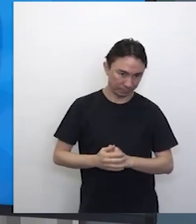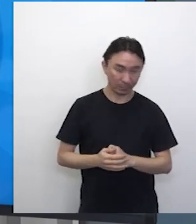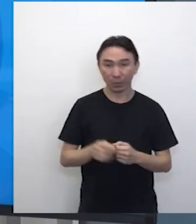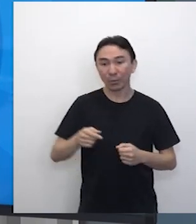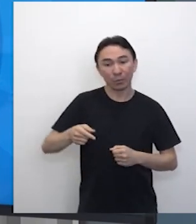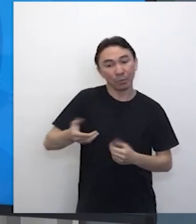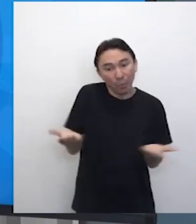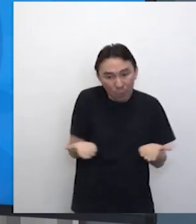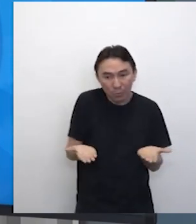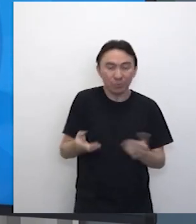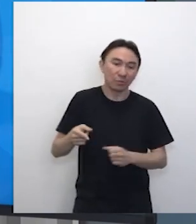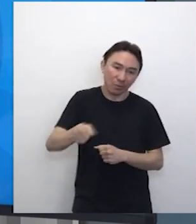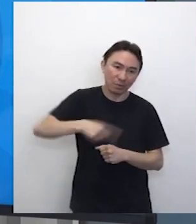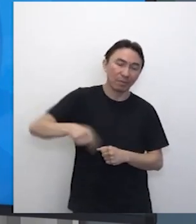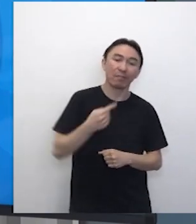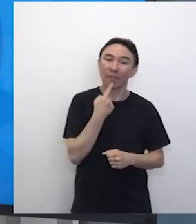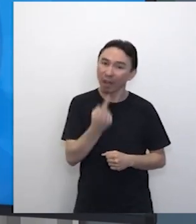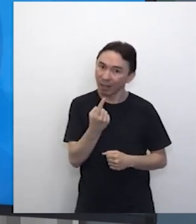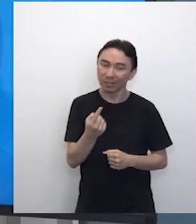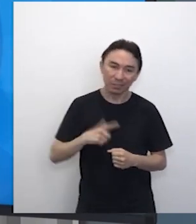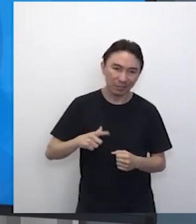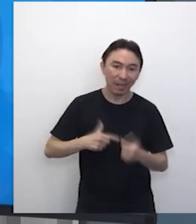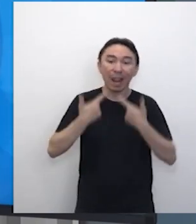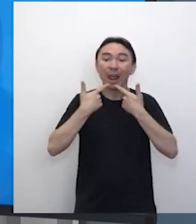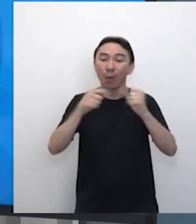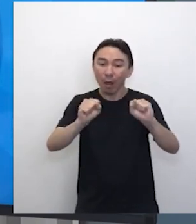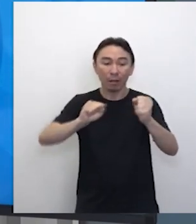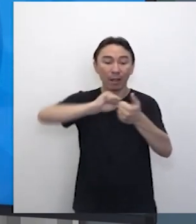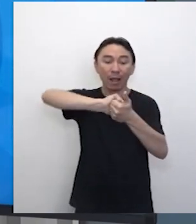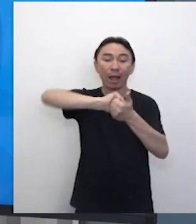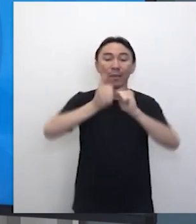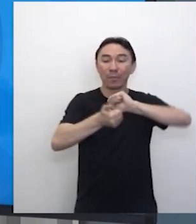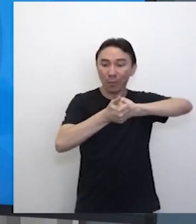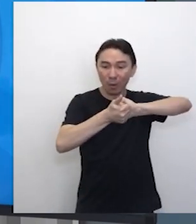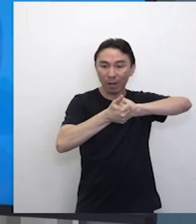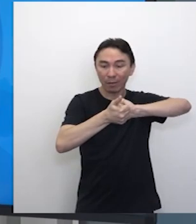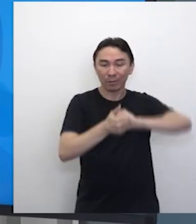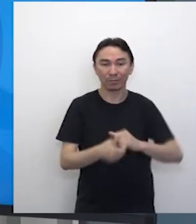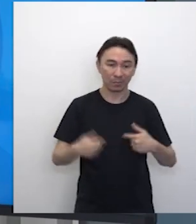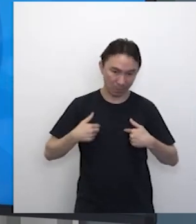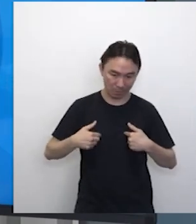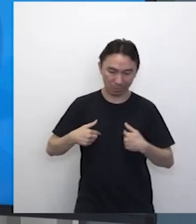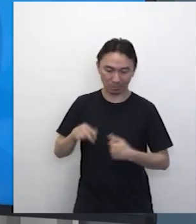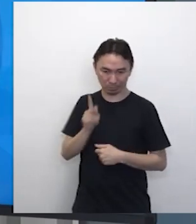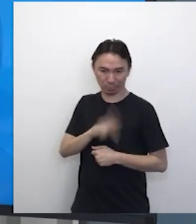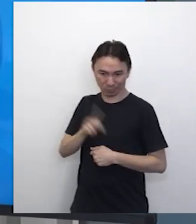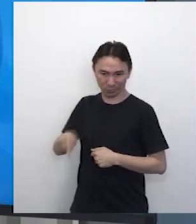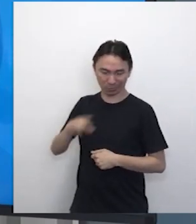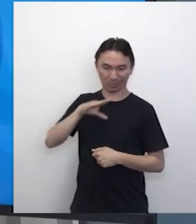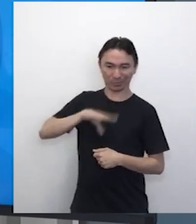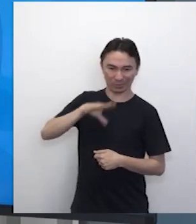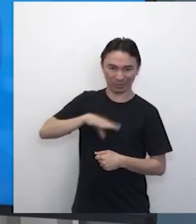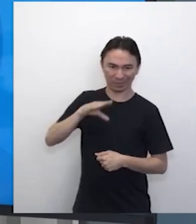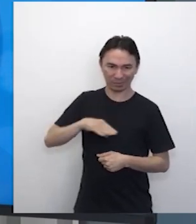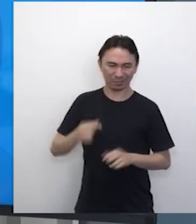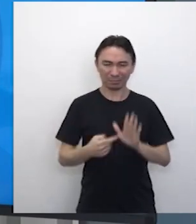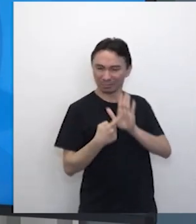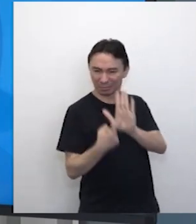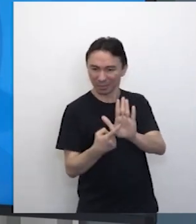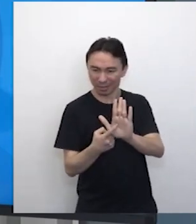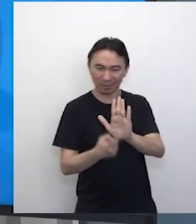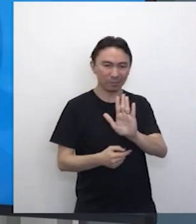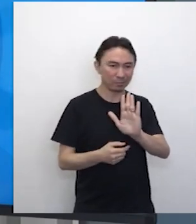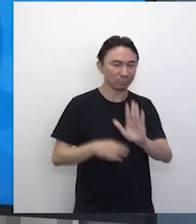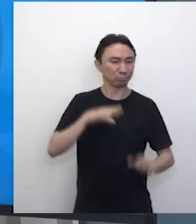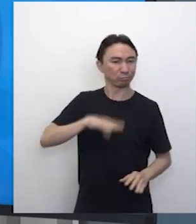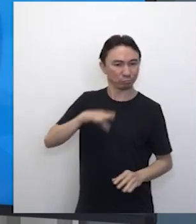hoje disto, de adequação da linguagem. Eu, professor de português, aqui apresentando uma aula de língua portuguesa